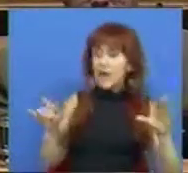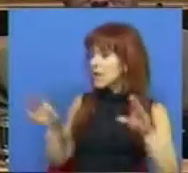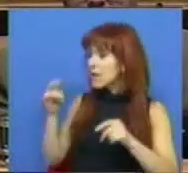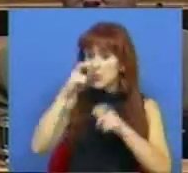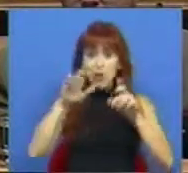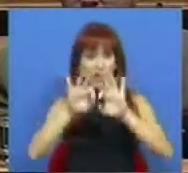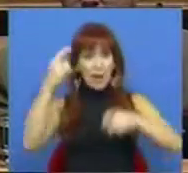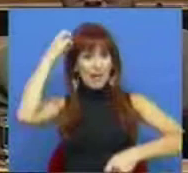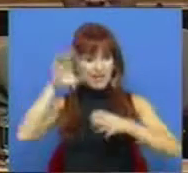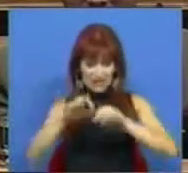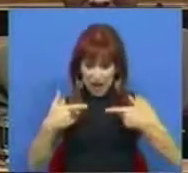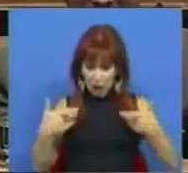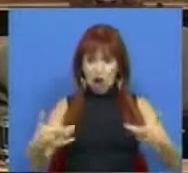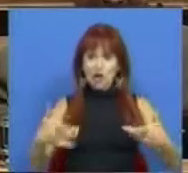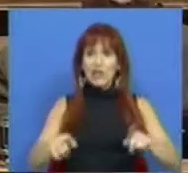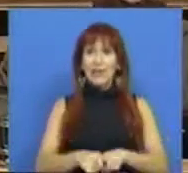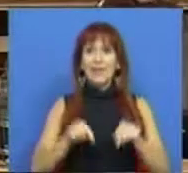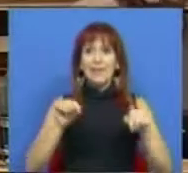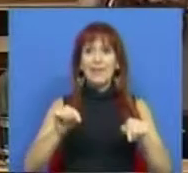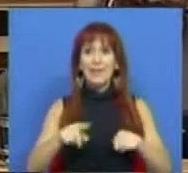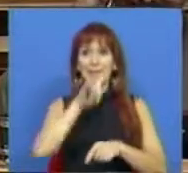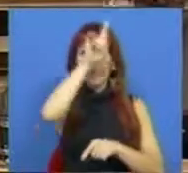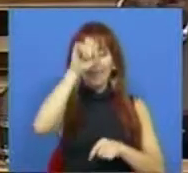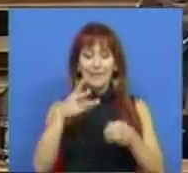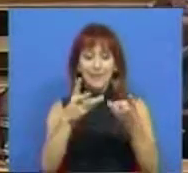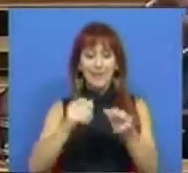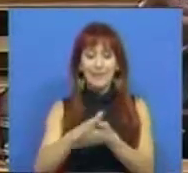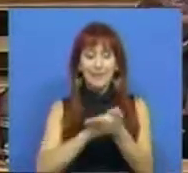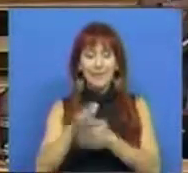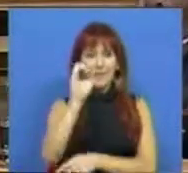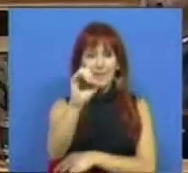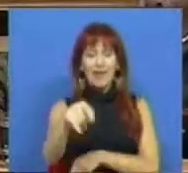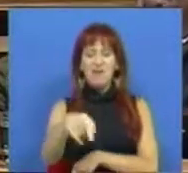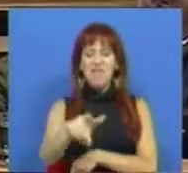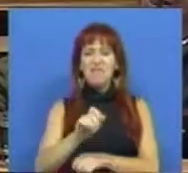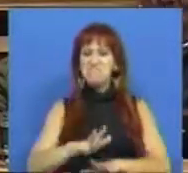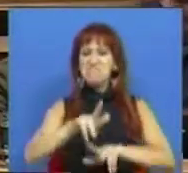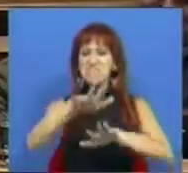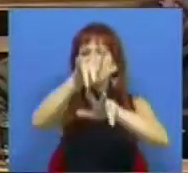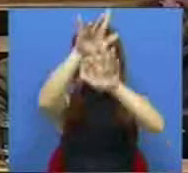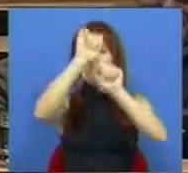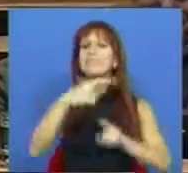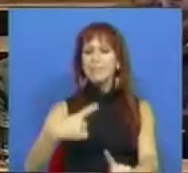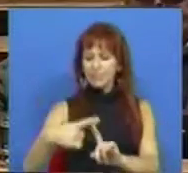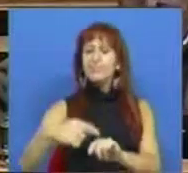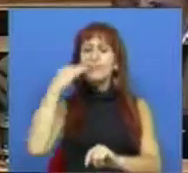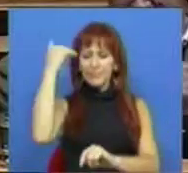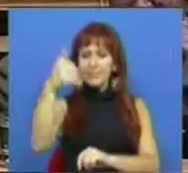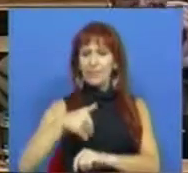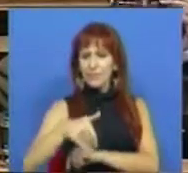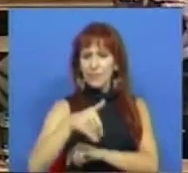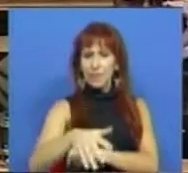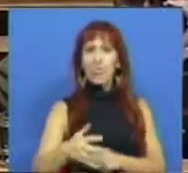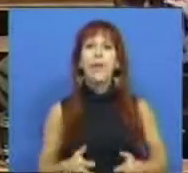pessoas a pensar como nós e que certamente esta questão do orçamento de base zero poderá ter uma evolução positiva no futuro